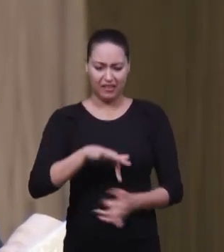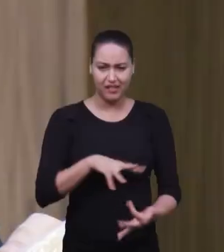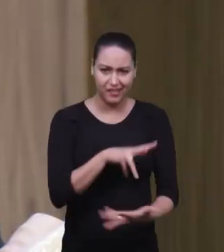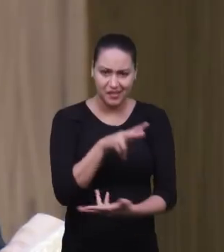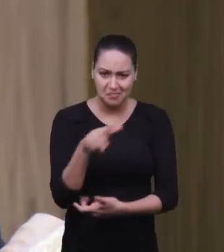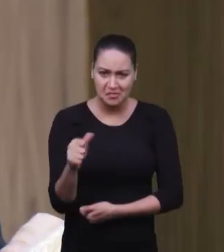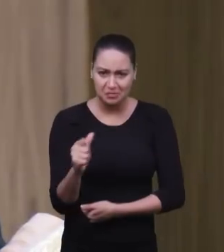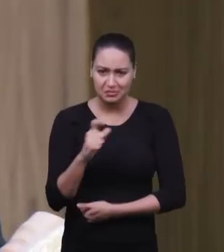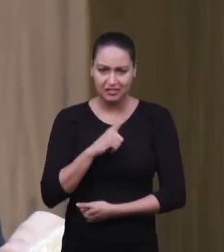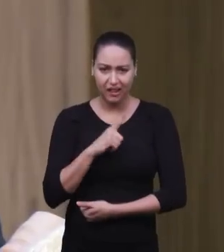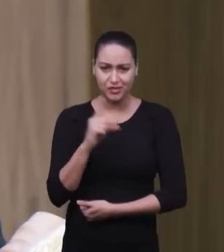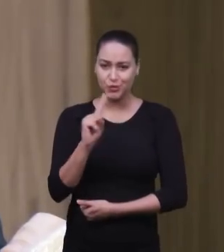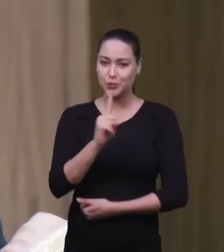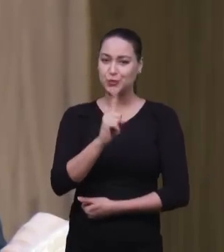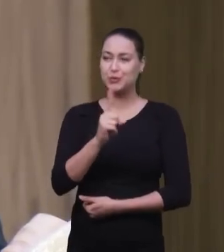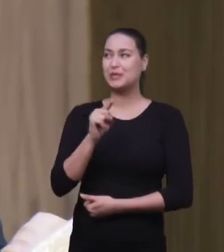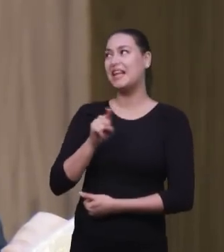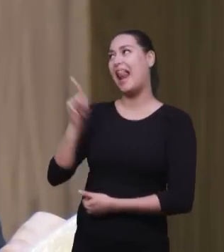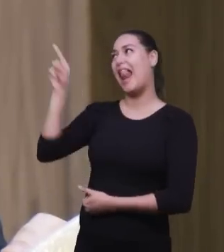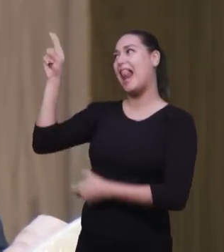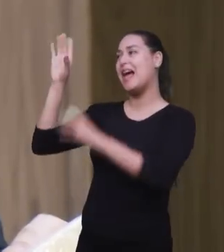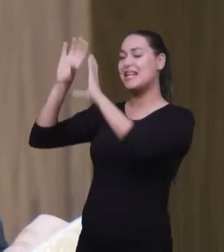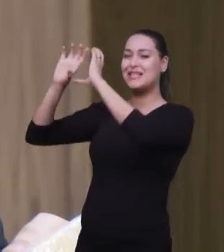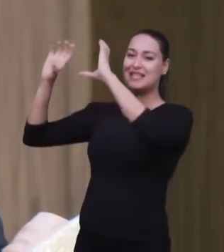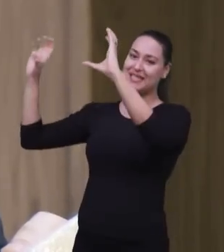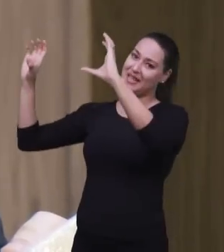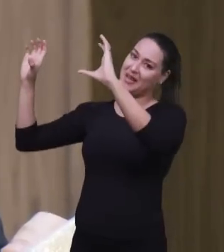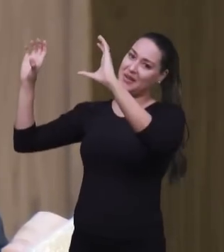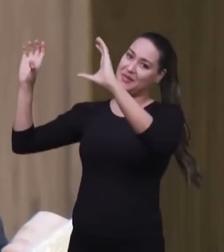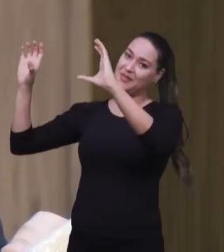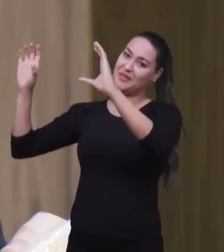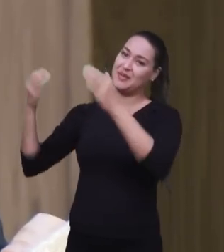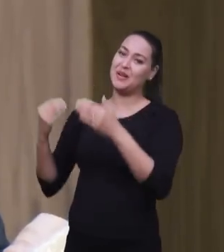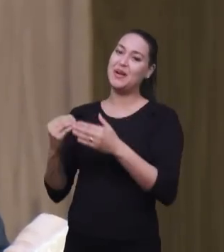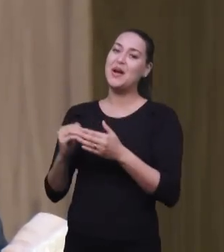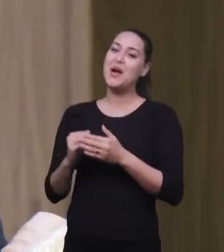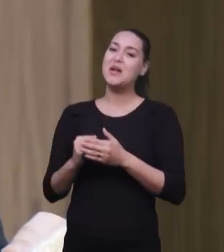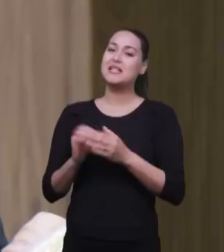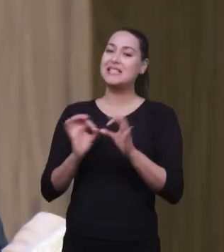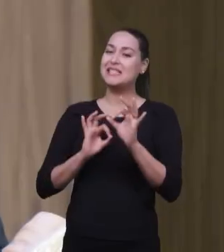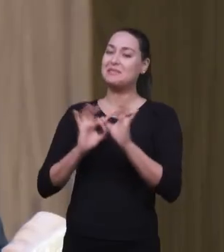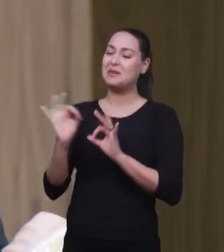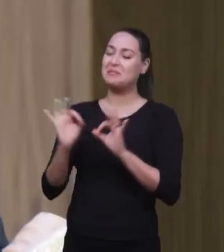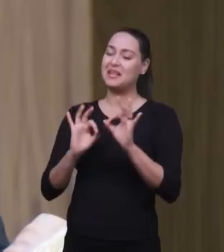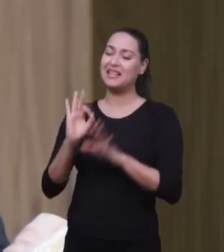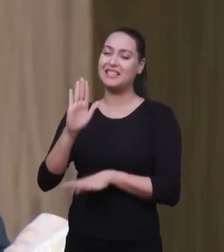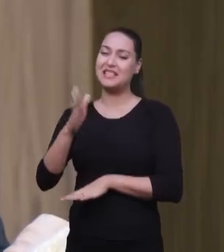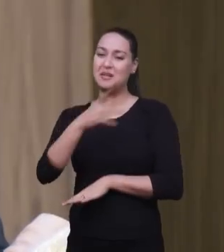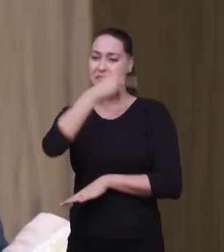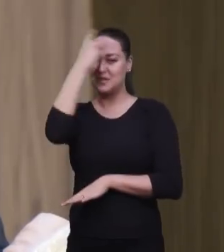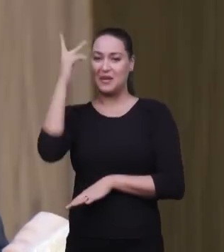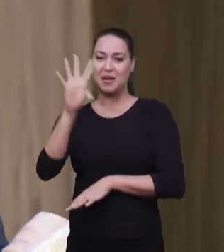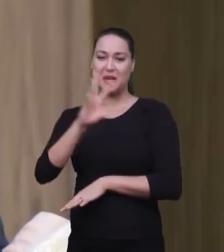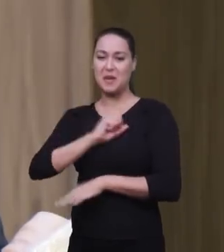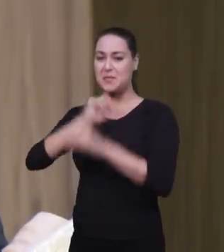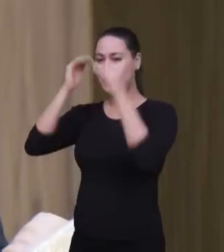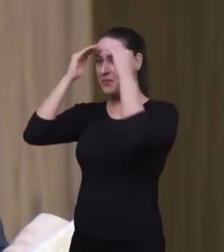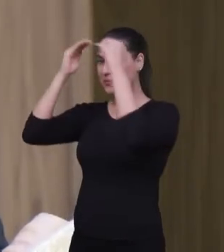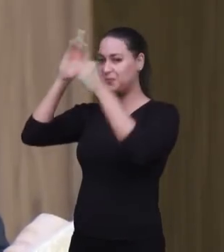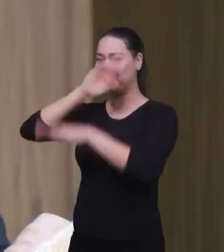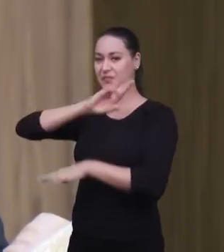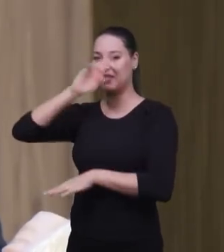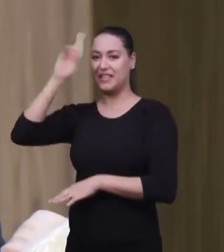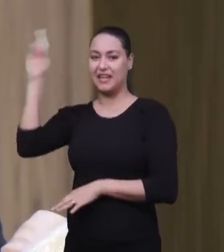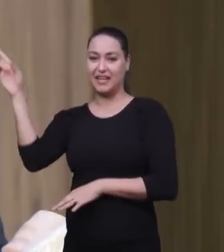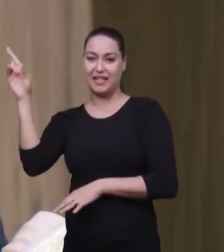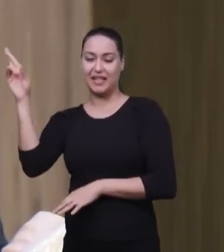É uma recompensa que está guardada nos céus, para aqueles que amam, para aqueles que obedecem ao Senhor, para aqueles que